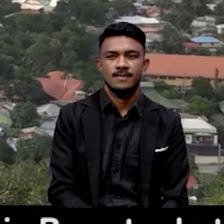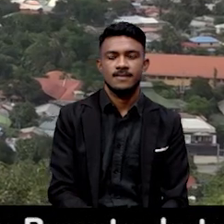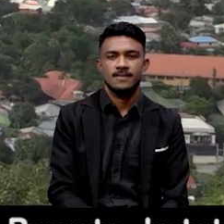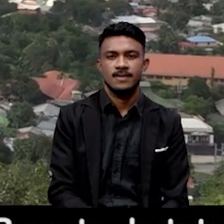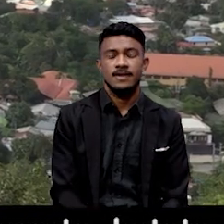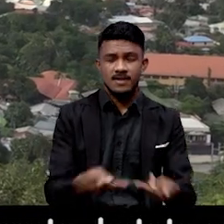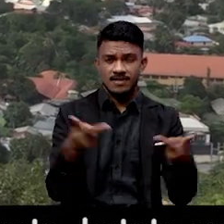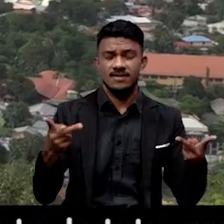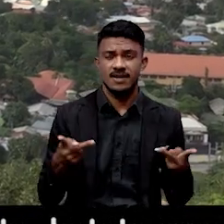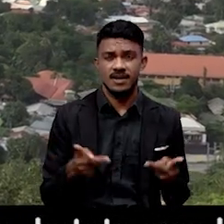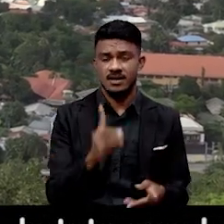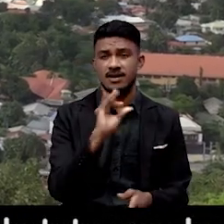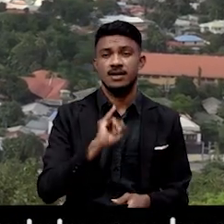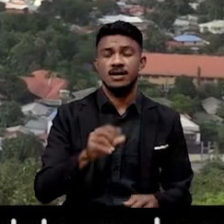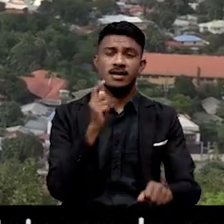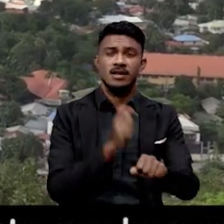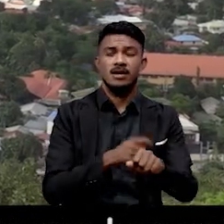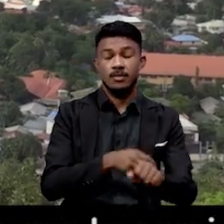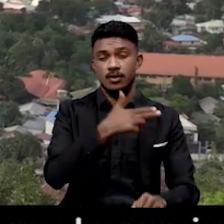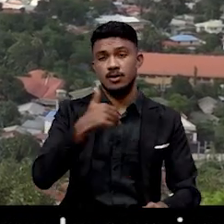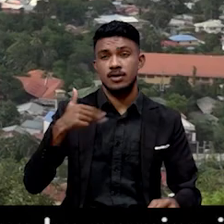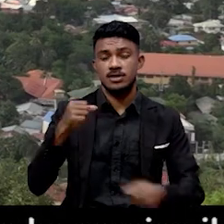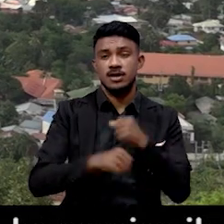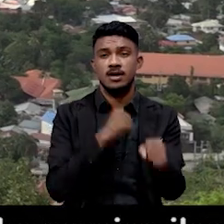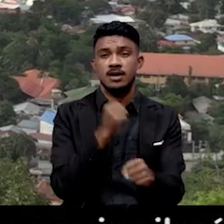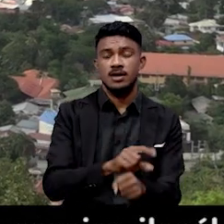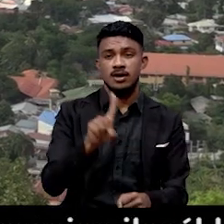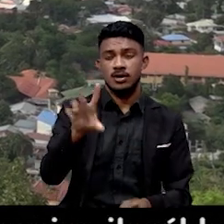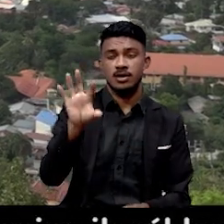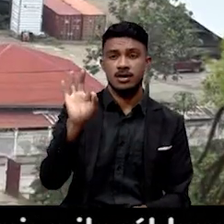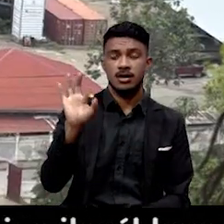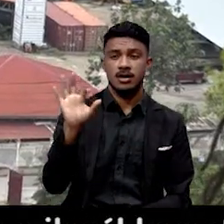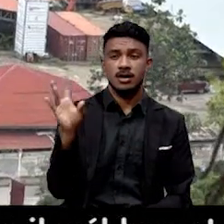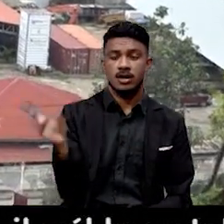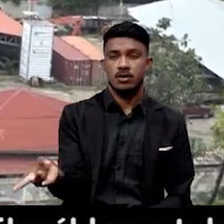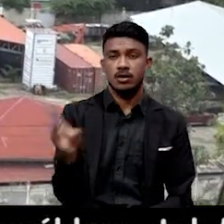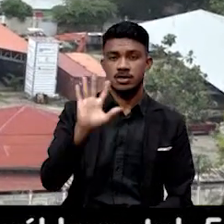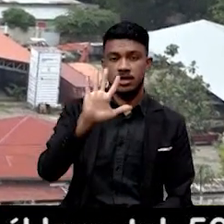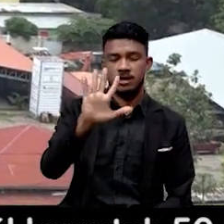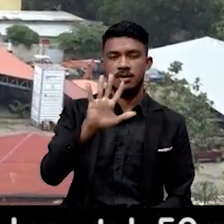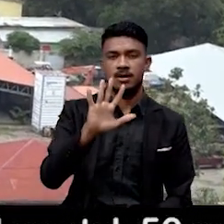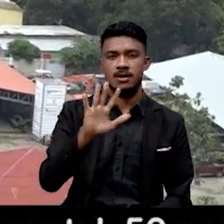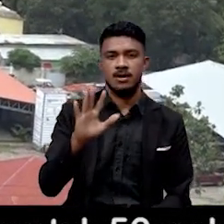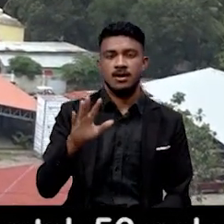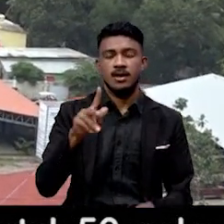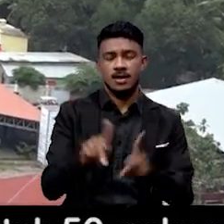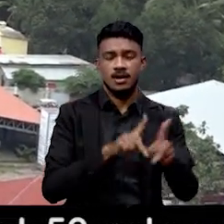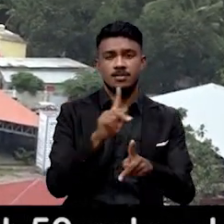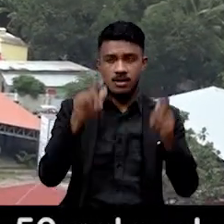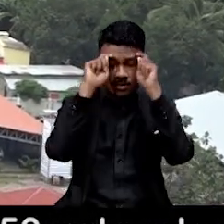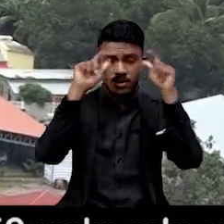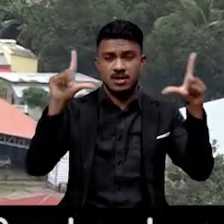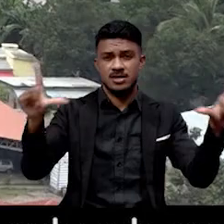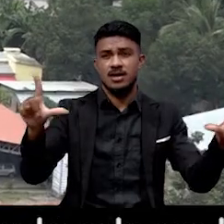Sida di Dili ia tempo okupasau Indonesia ia tinang riung ida atu sia hitu nulu resen lima, populasau Timor